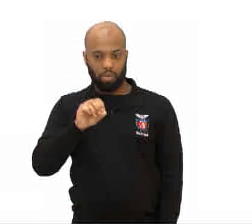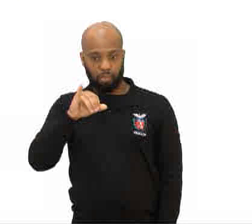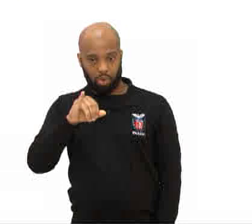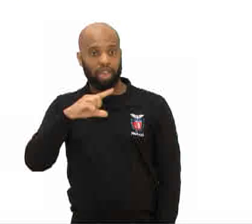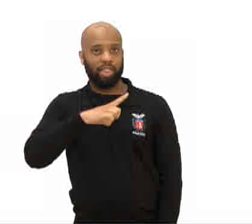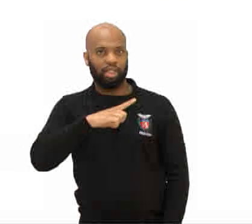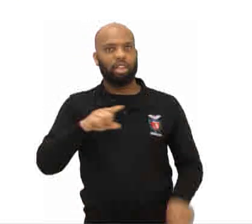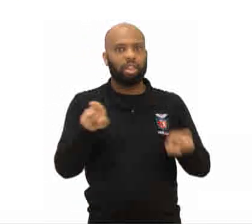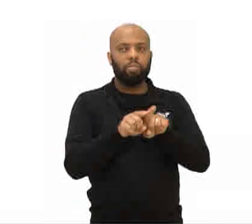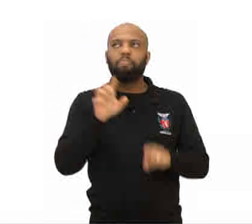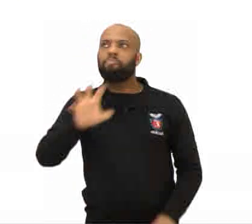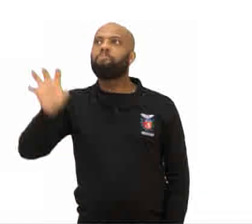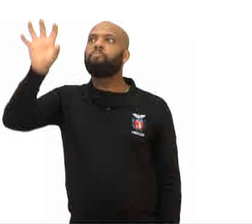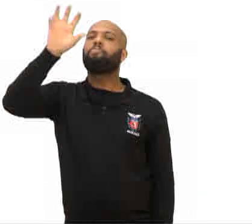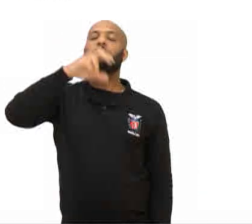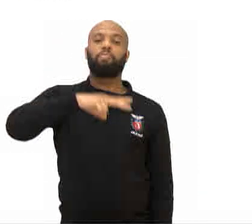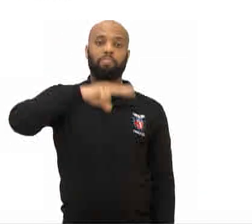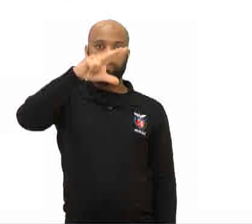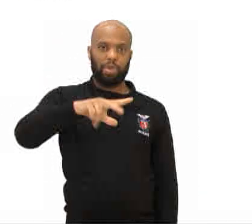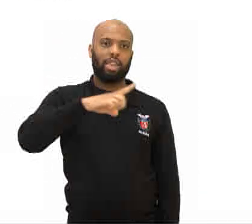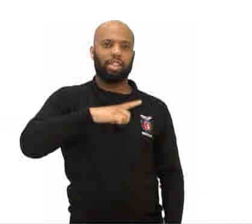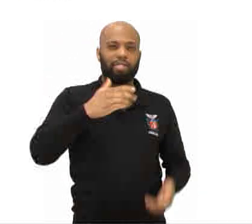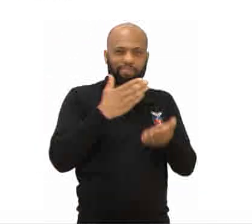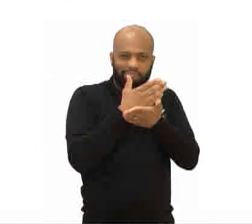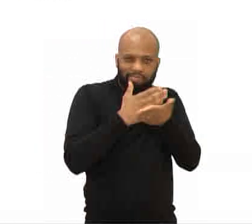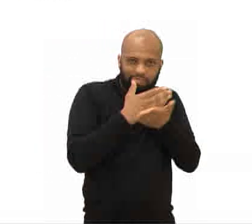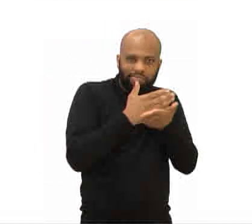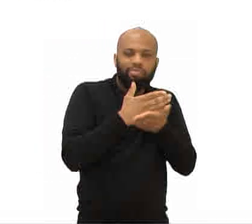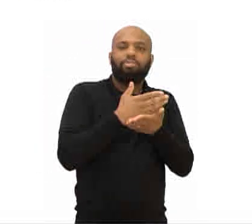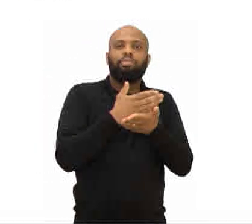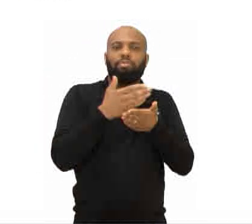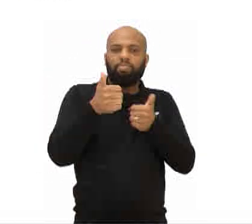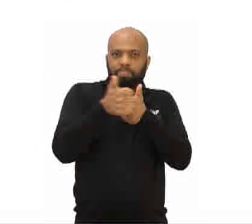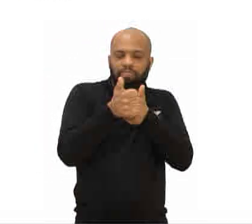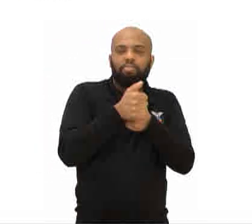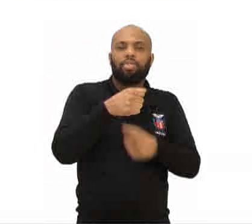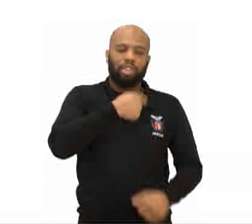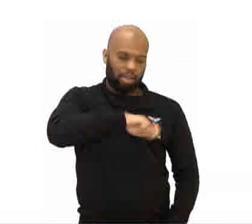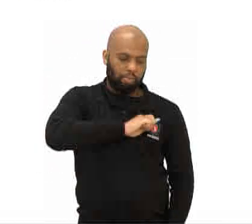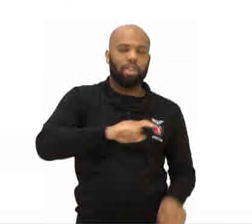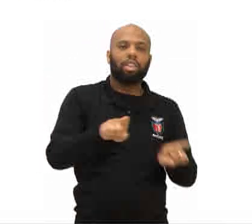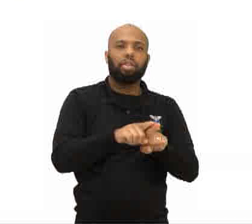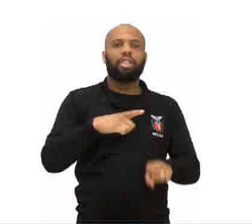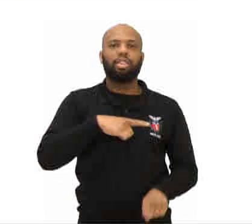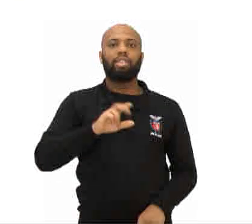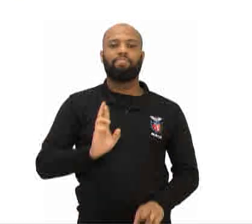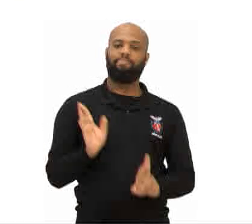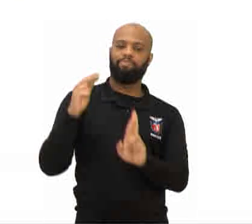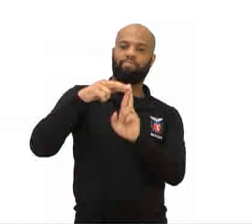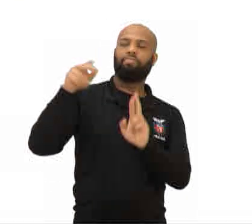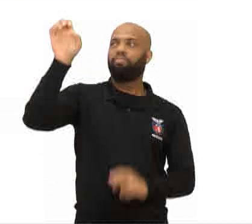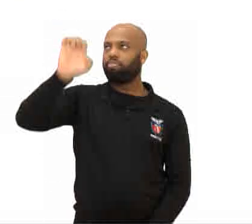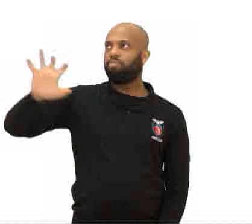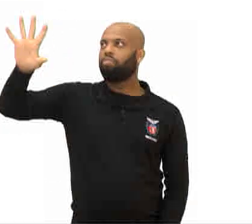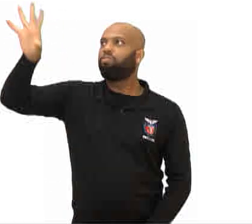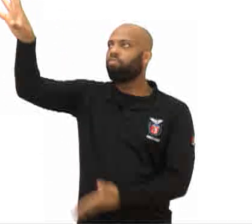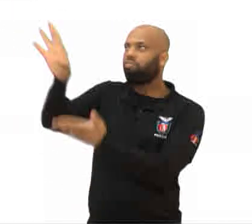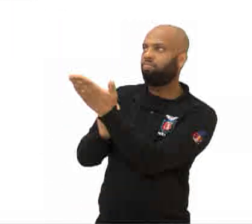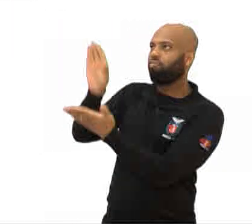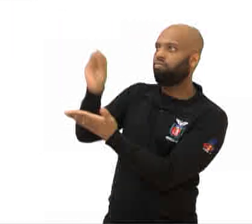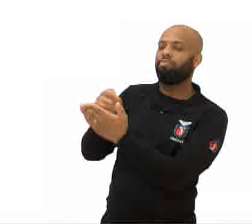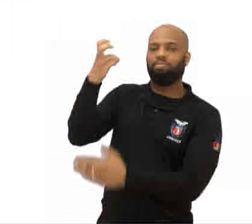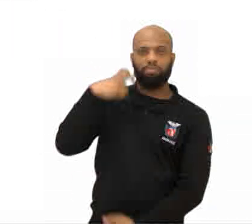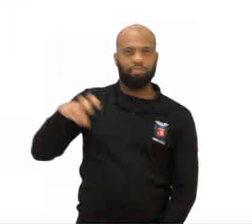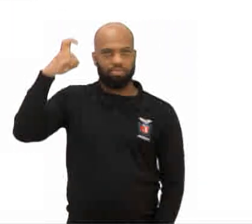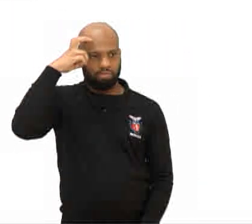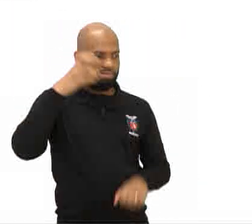de uma região de Portugal, ali divisa com a Espanha, né? Então, a gente vai ter essa referência europeia que vem, que traz sua